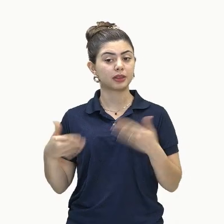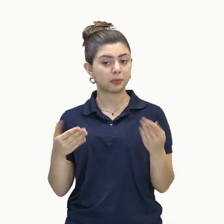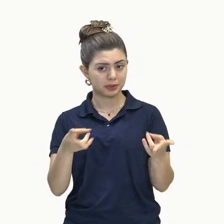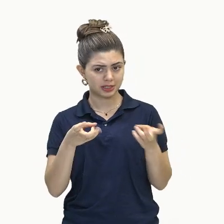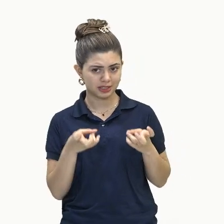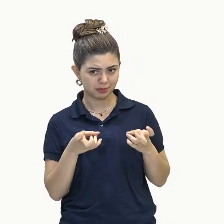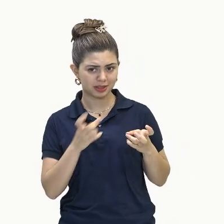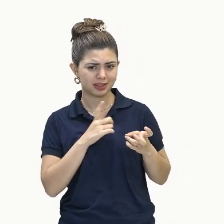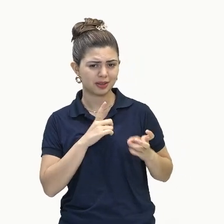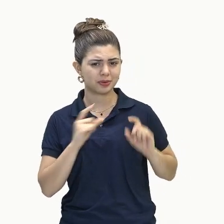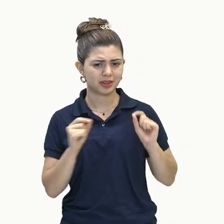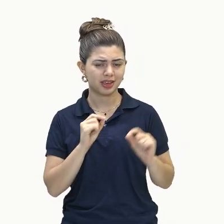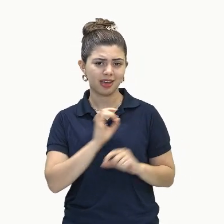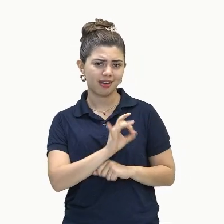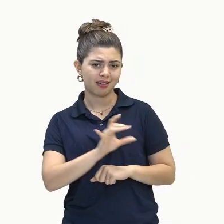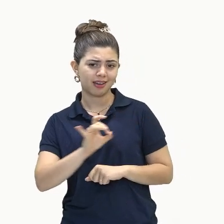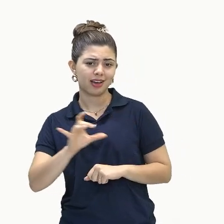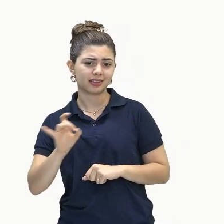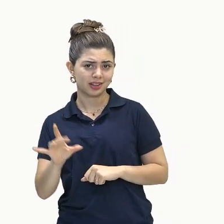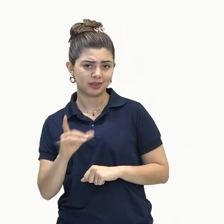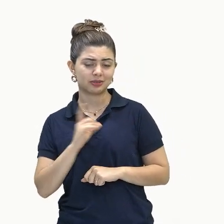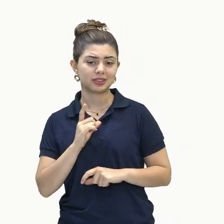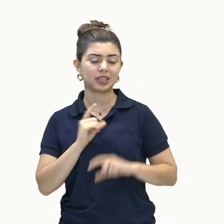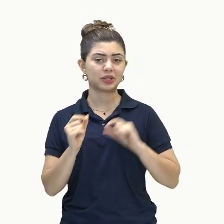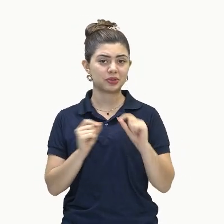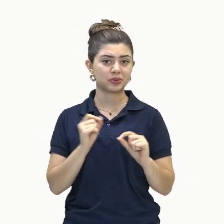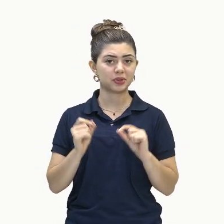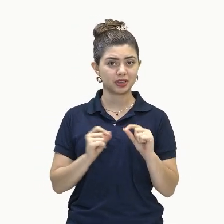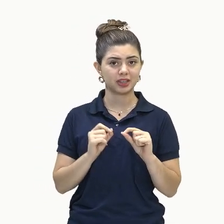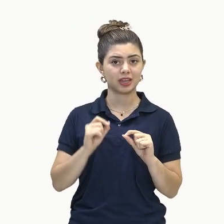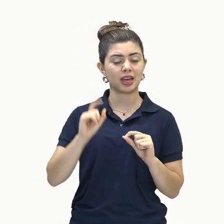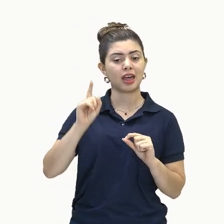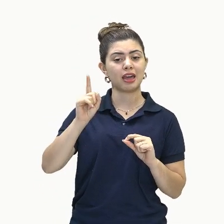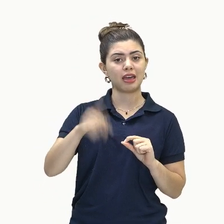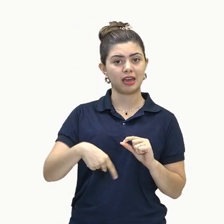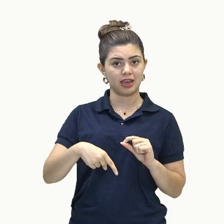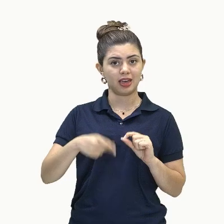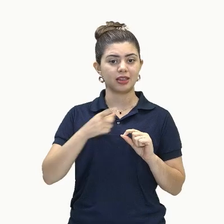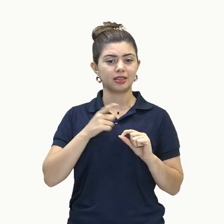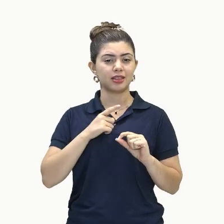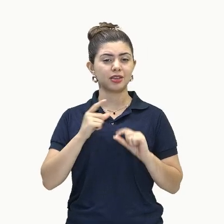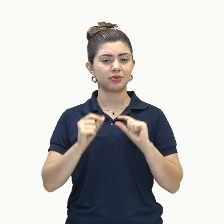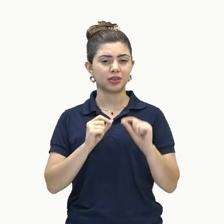têm o genótipo homozigoto recessivo.